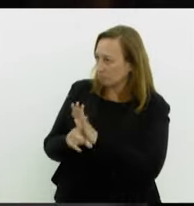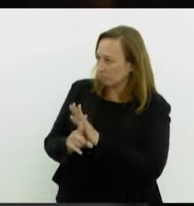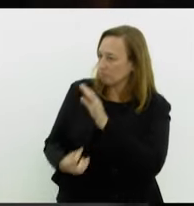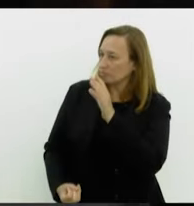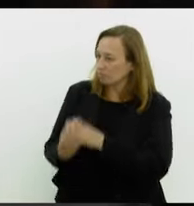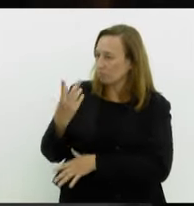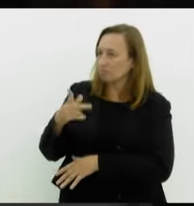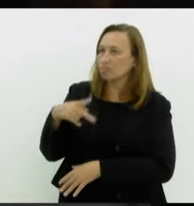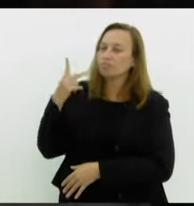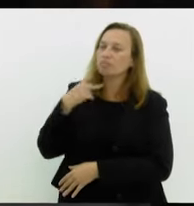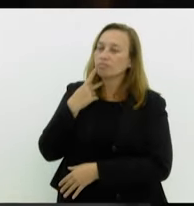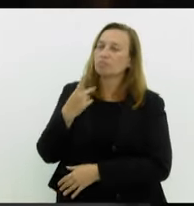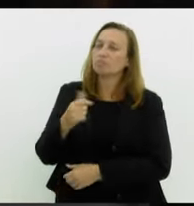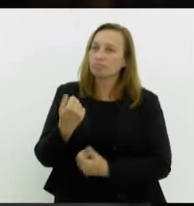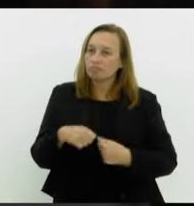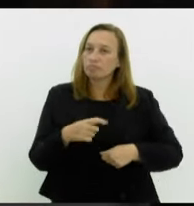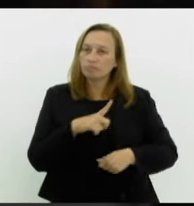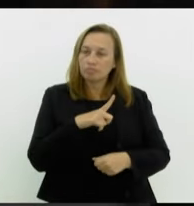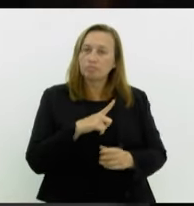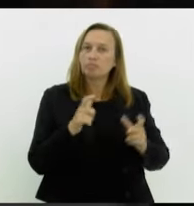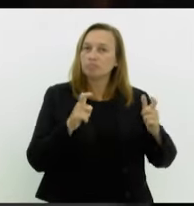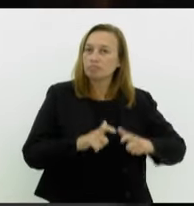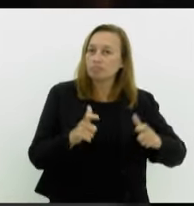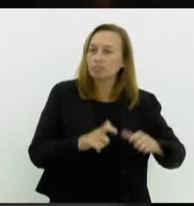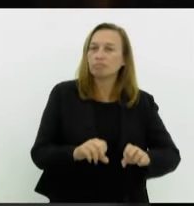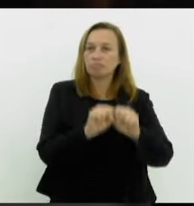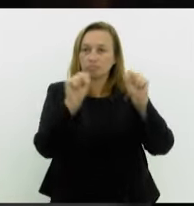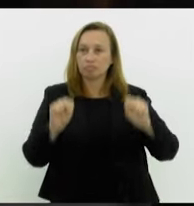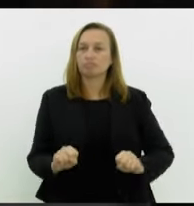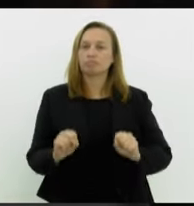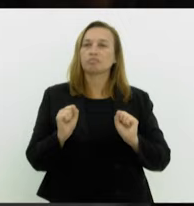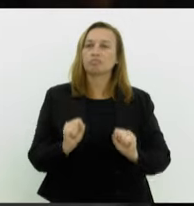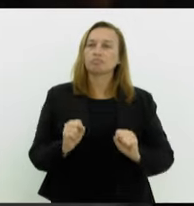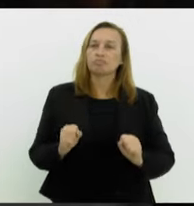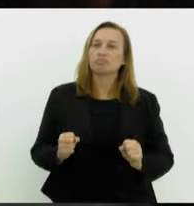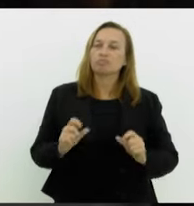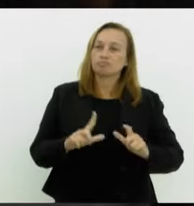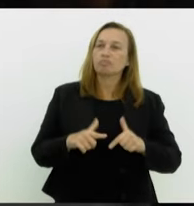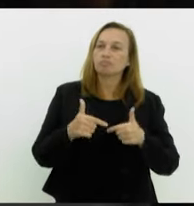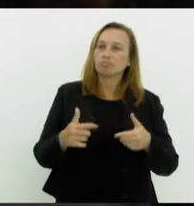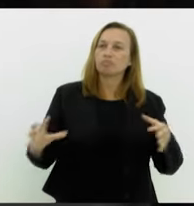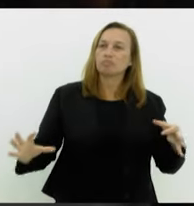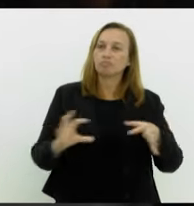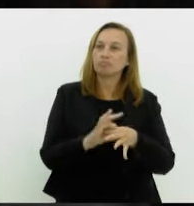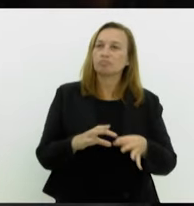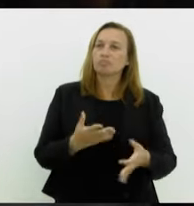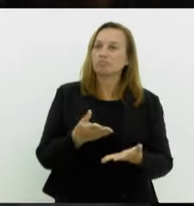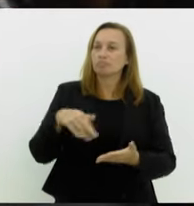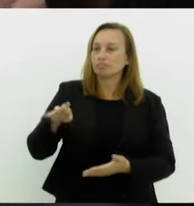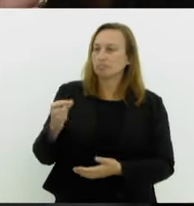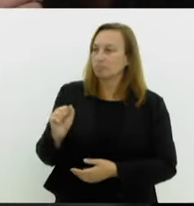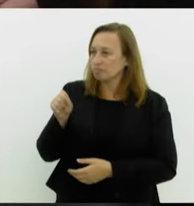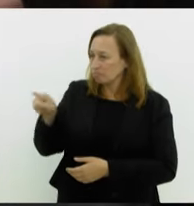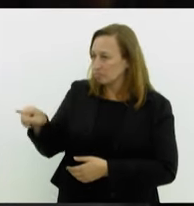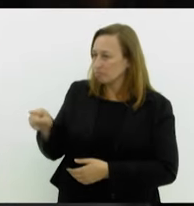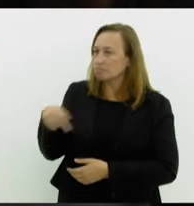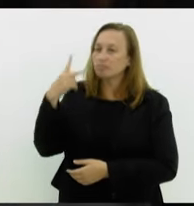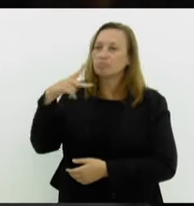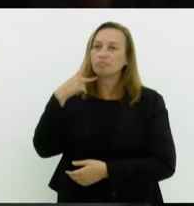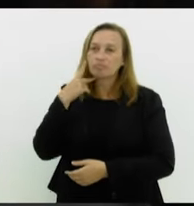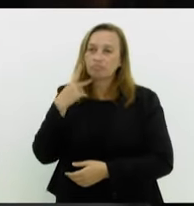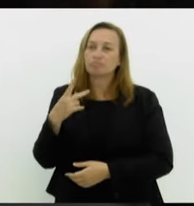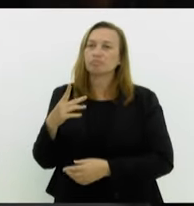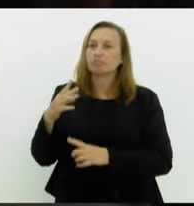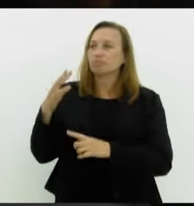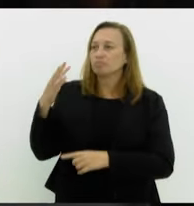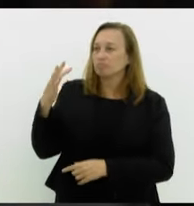procuradoria tem que ter lugar tem que ter sistema para que a gente possa est lincado eu espero Márcia você lá como procuradora lá em Teresópolis